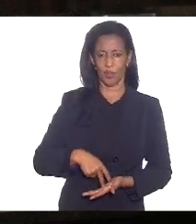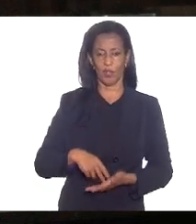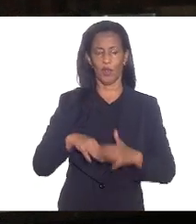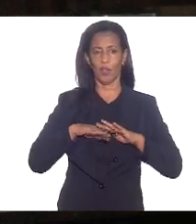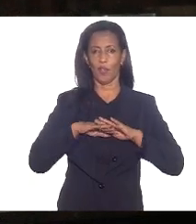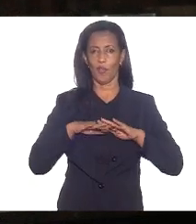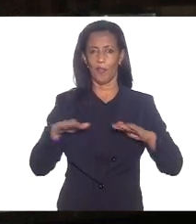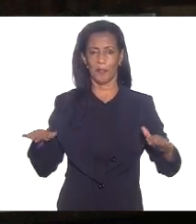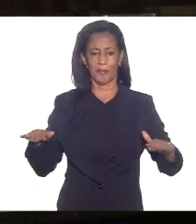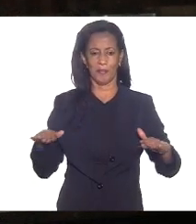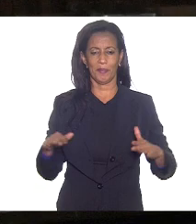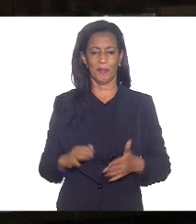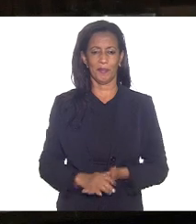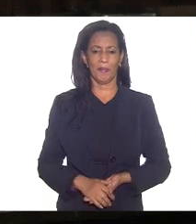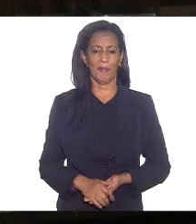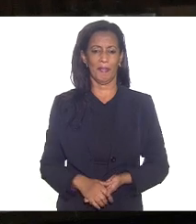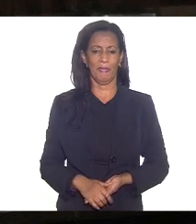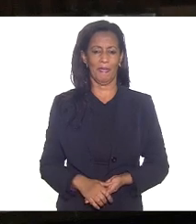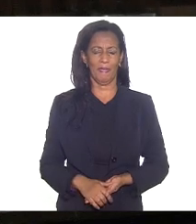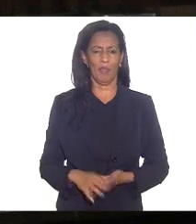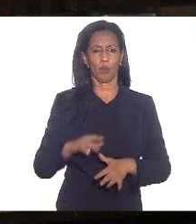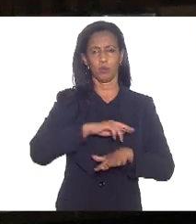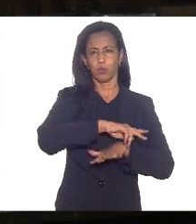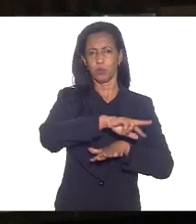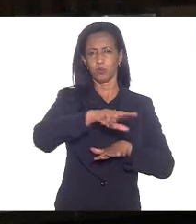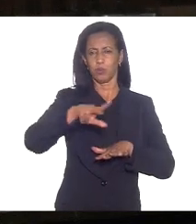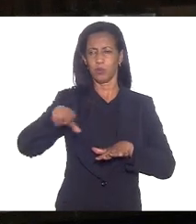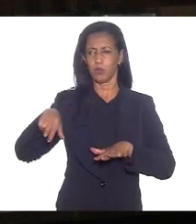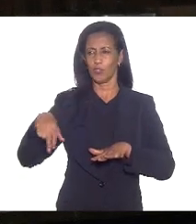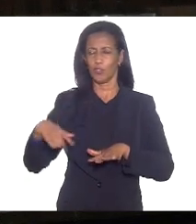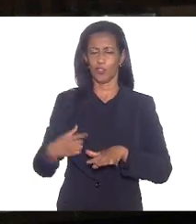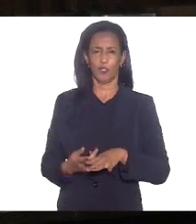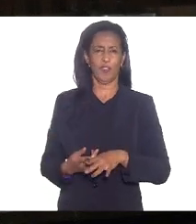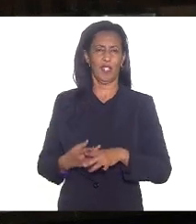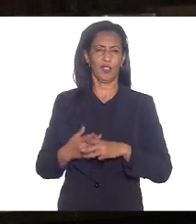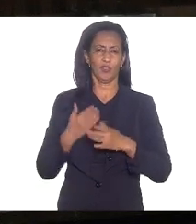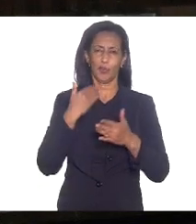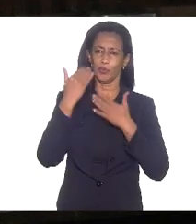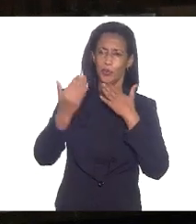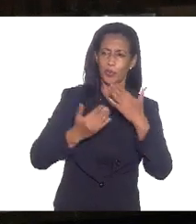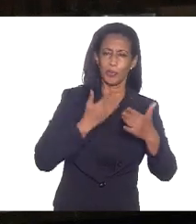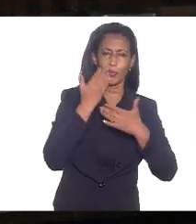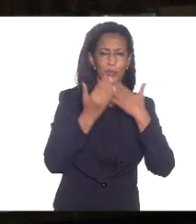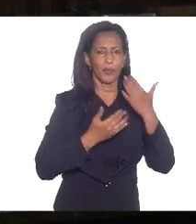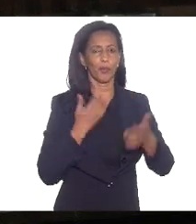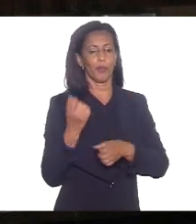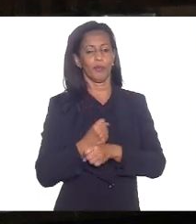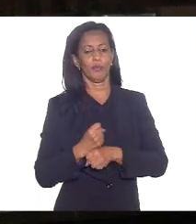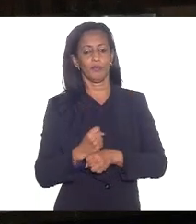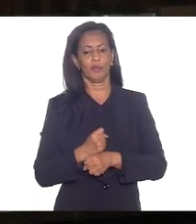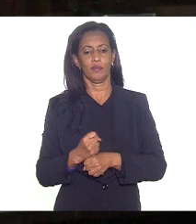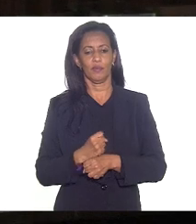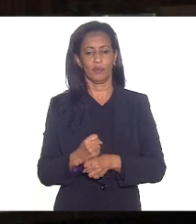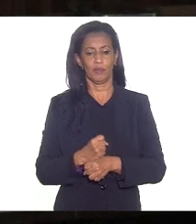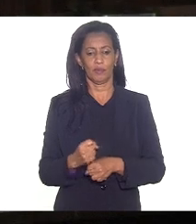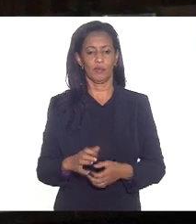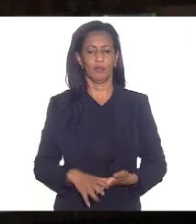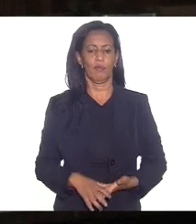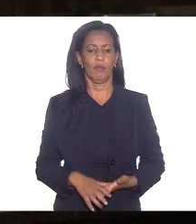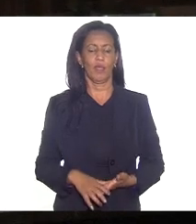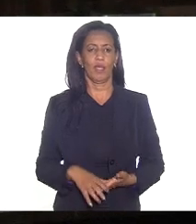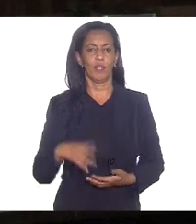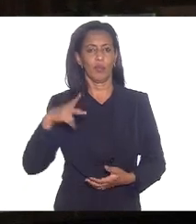foi palco de diversas reivindicações por muitos anos, e